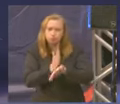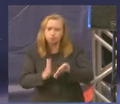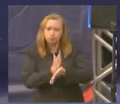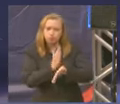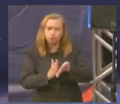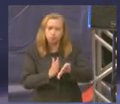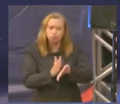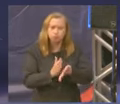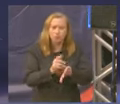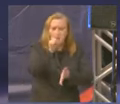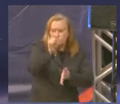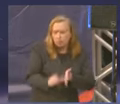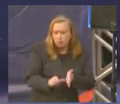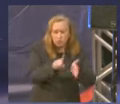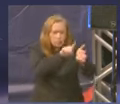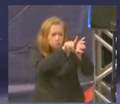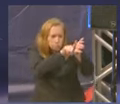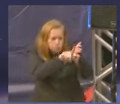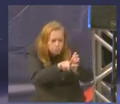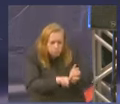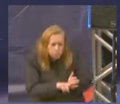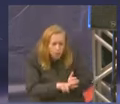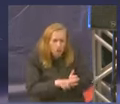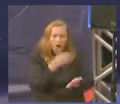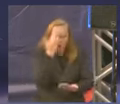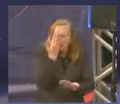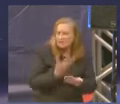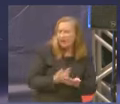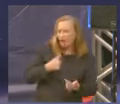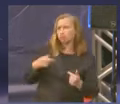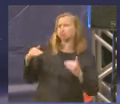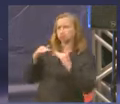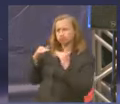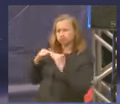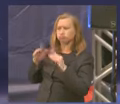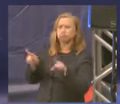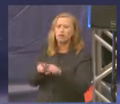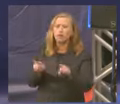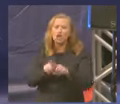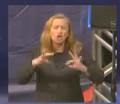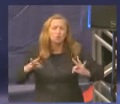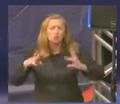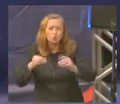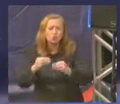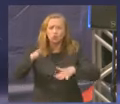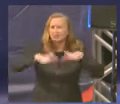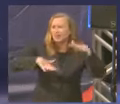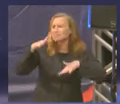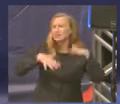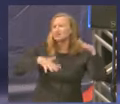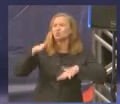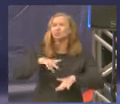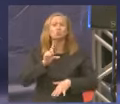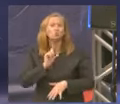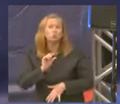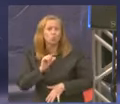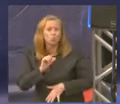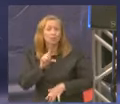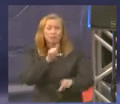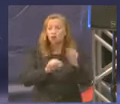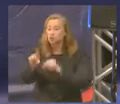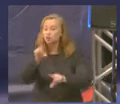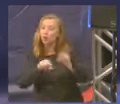muitos analistas, eles acreditam, e eu concordo com eles, que isso tudo dependerá de